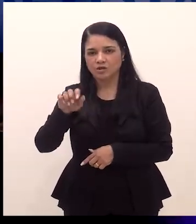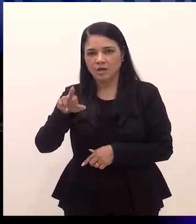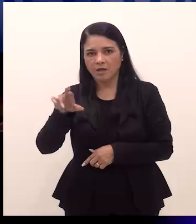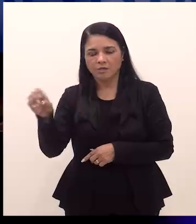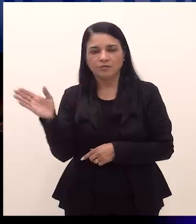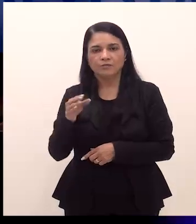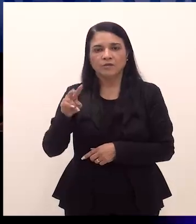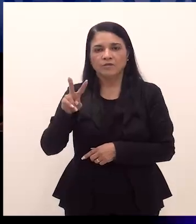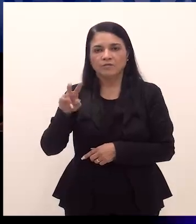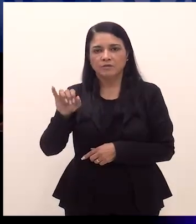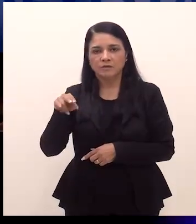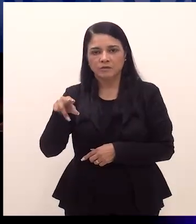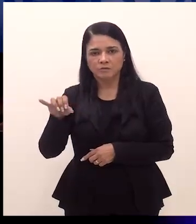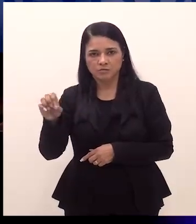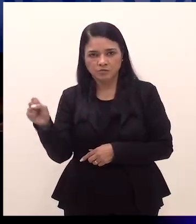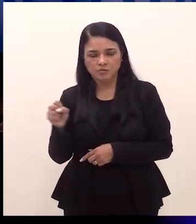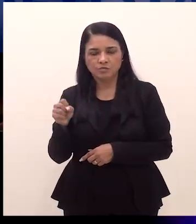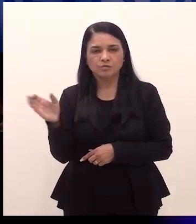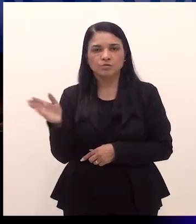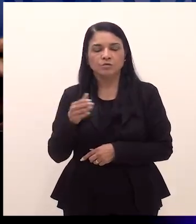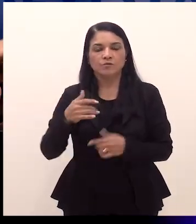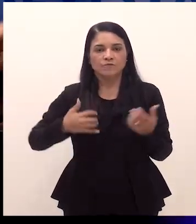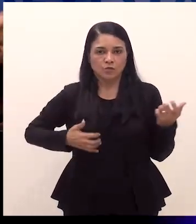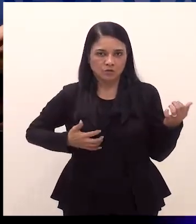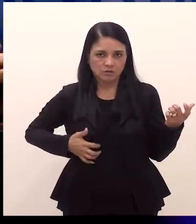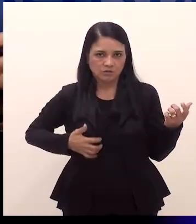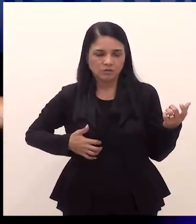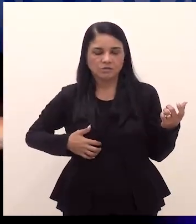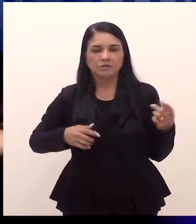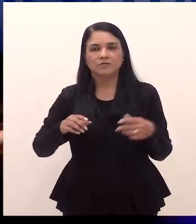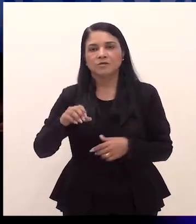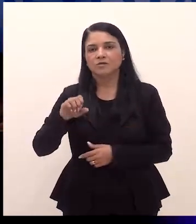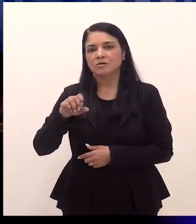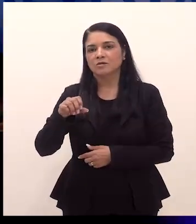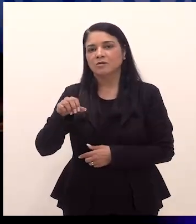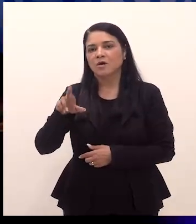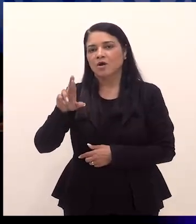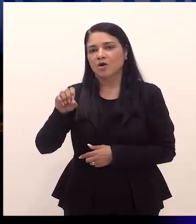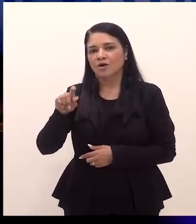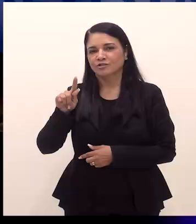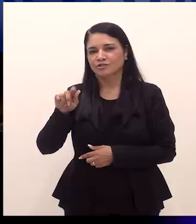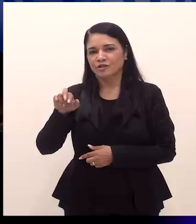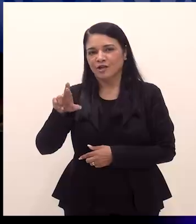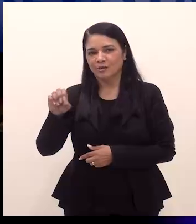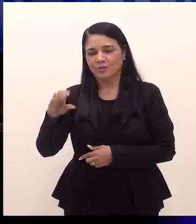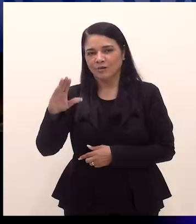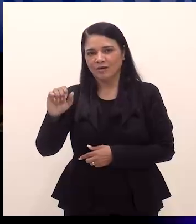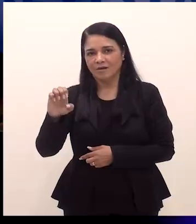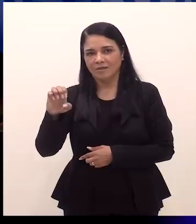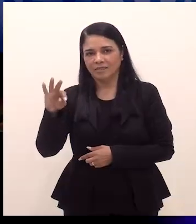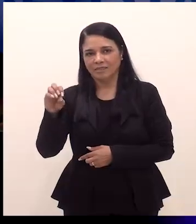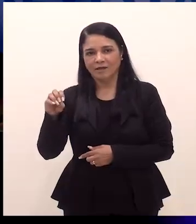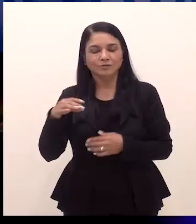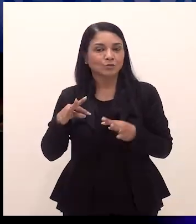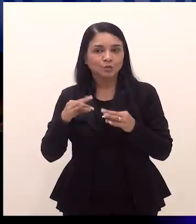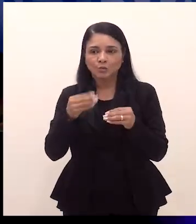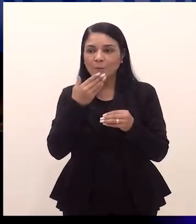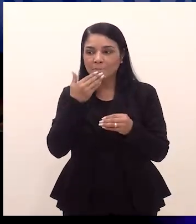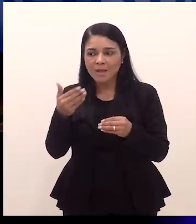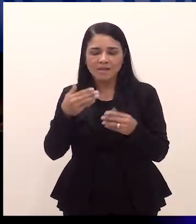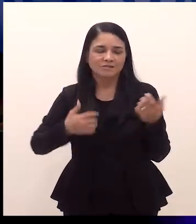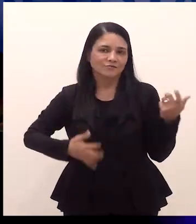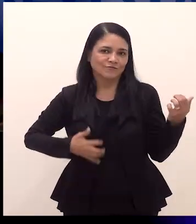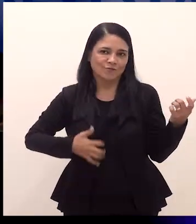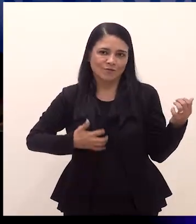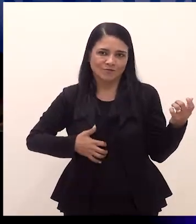são o Rogério Caetano, o Vinícius Magalhães, que são os dois violonistas. O Rogério Caetano simplesmente é o violonista mais